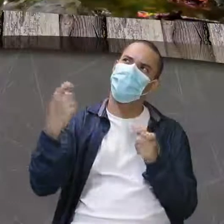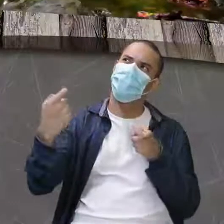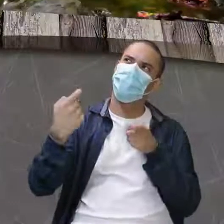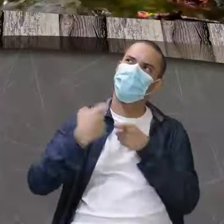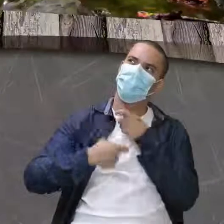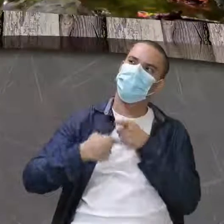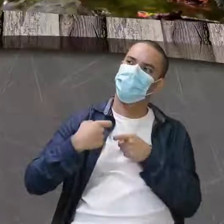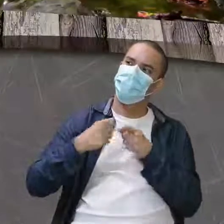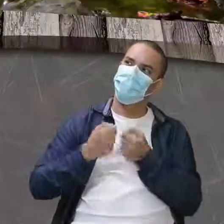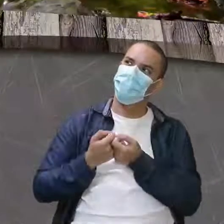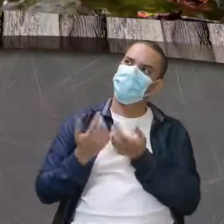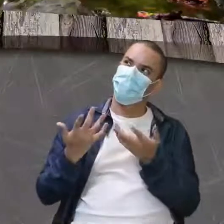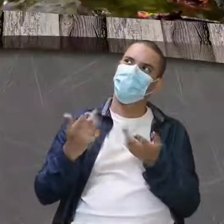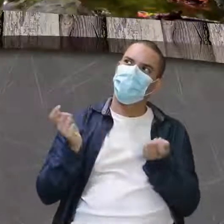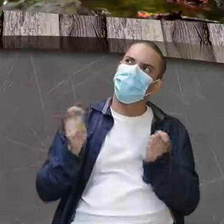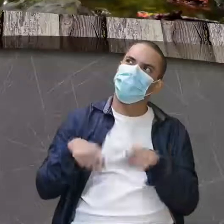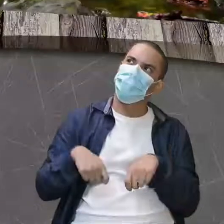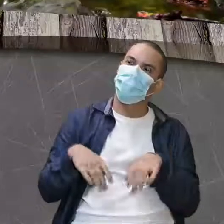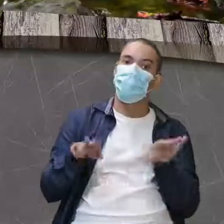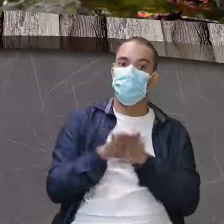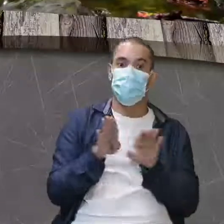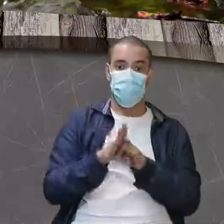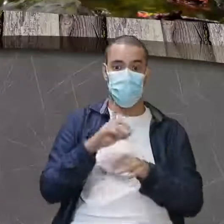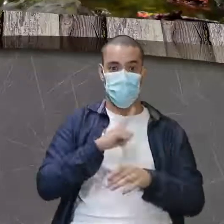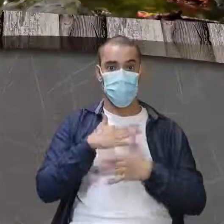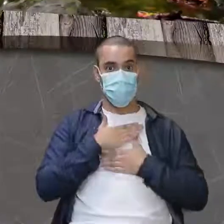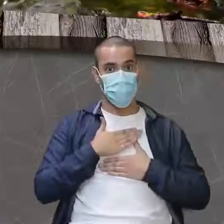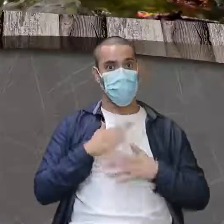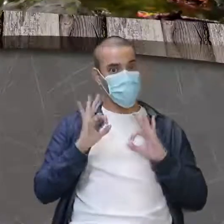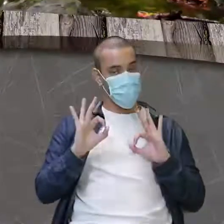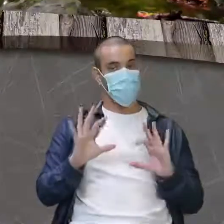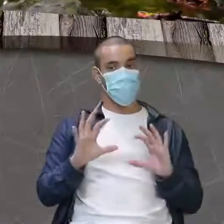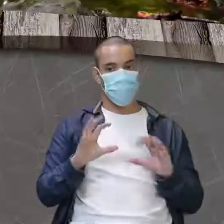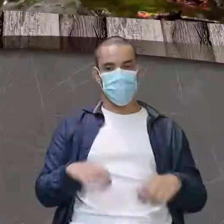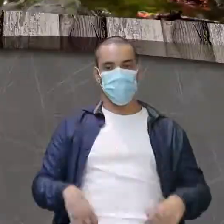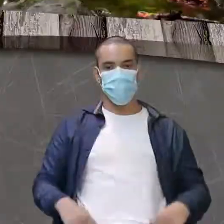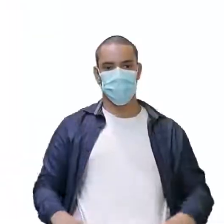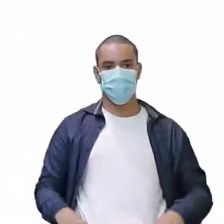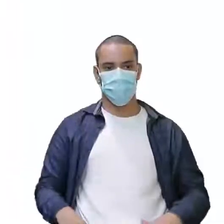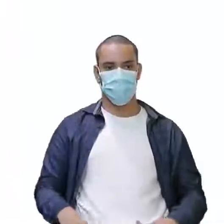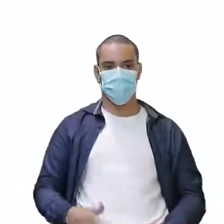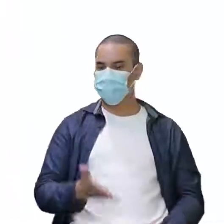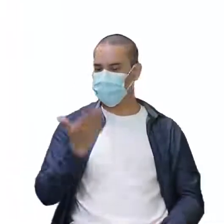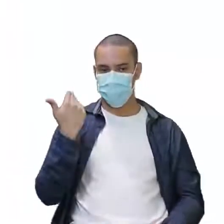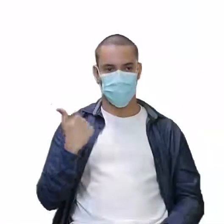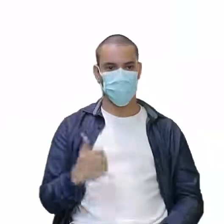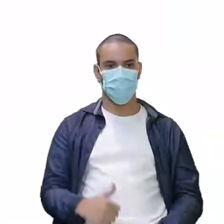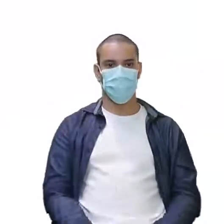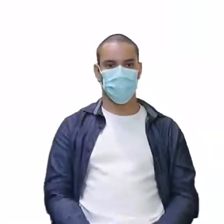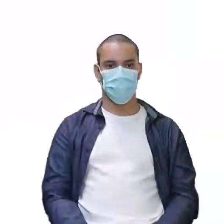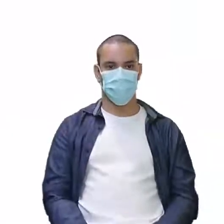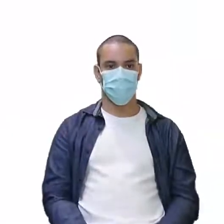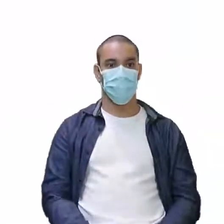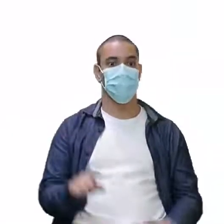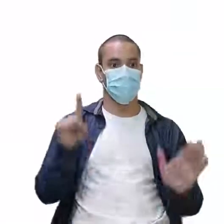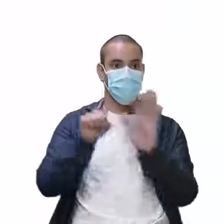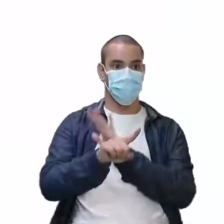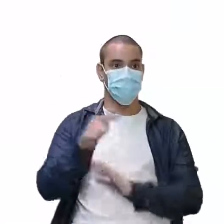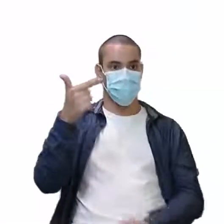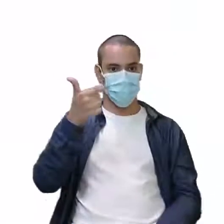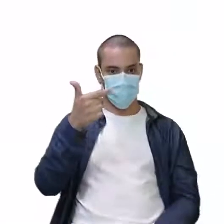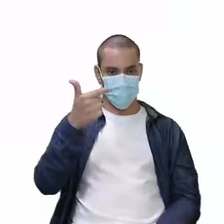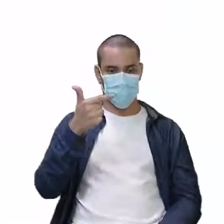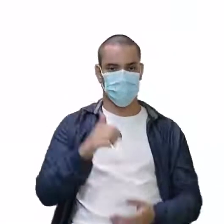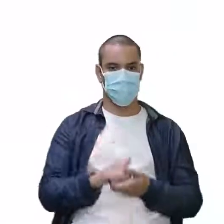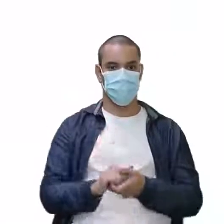parceiro, tá bom? E aí também existe essa situação aí. Vamos seguindo? Olha lá. Questão de número